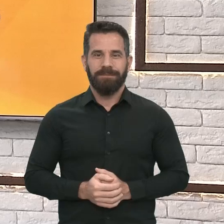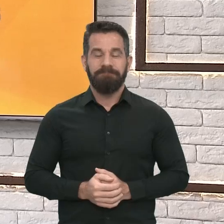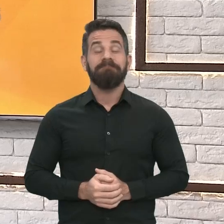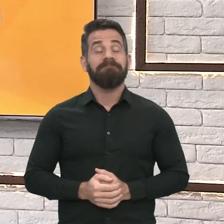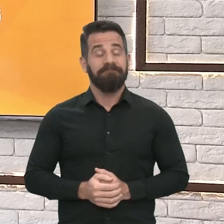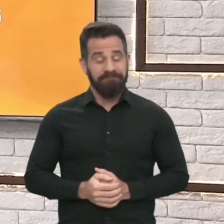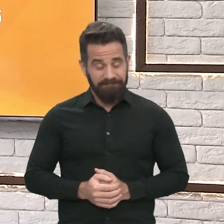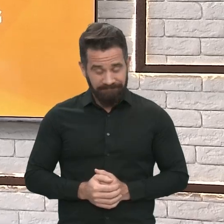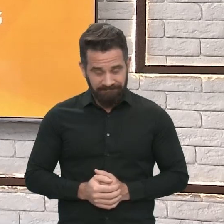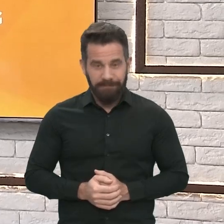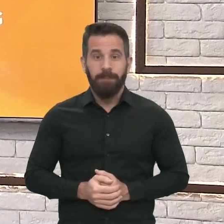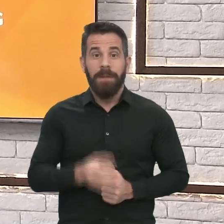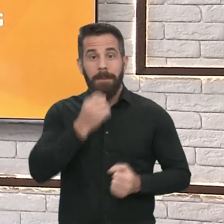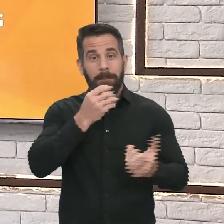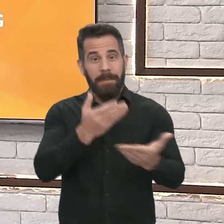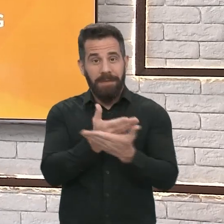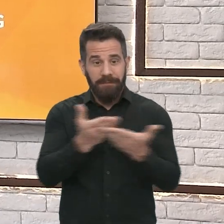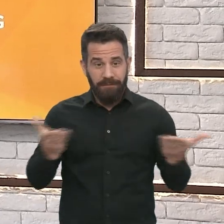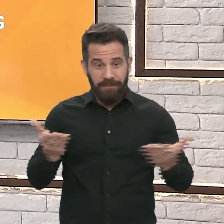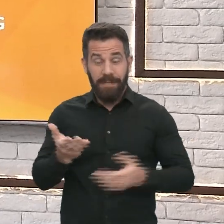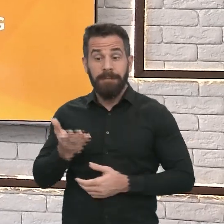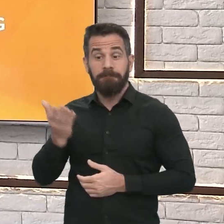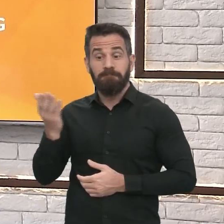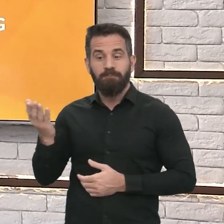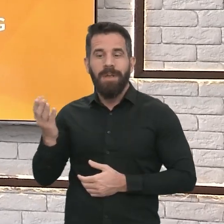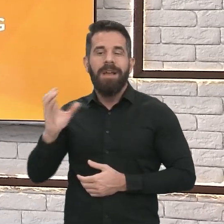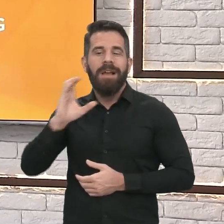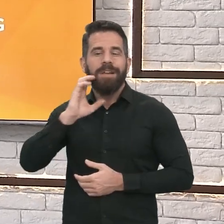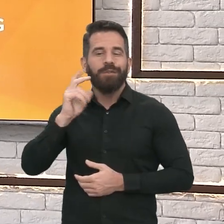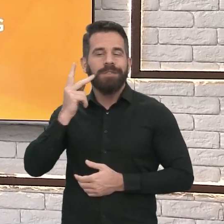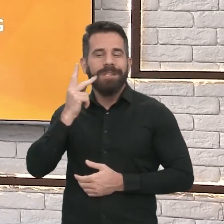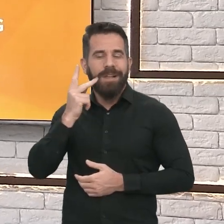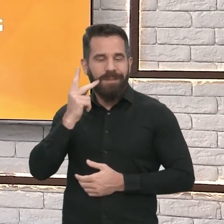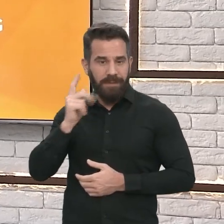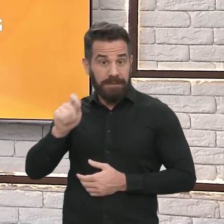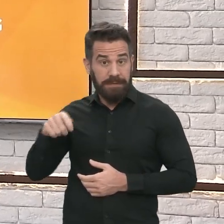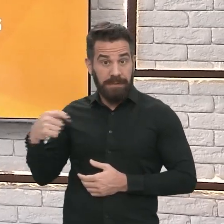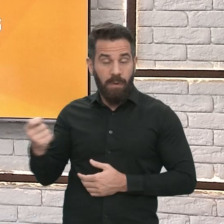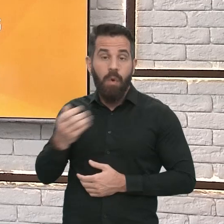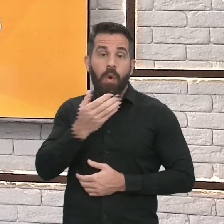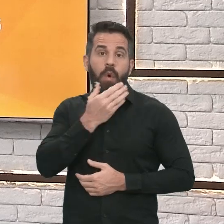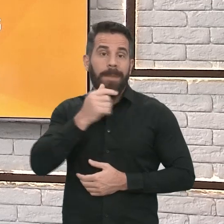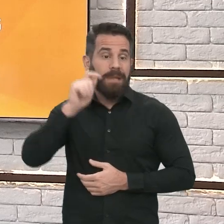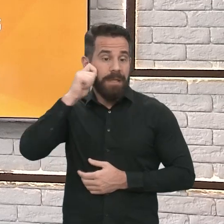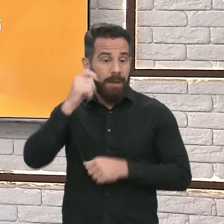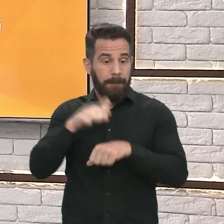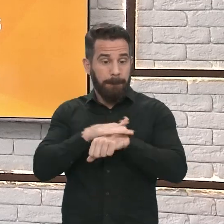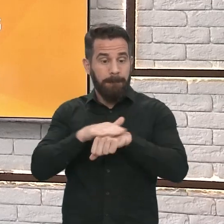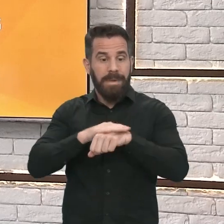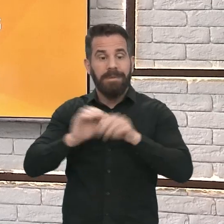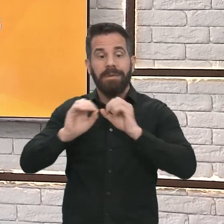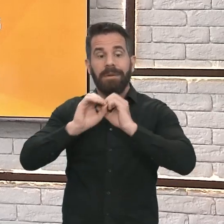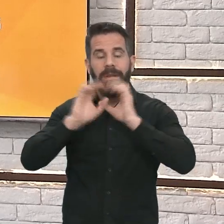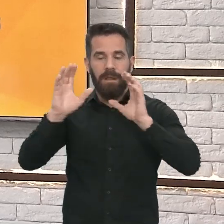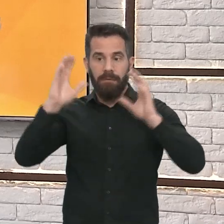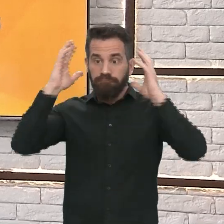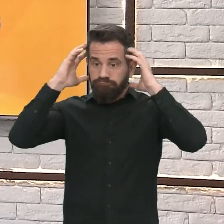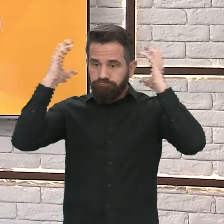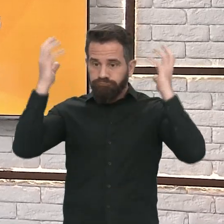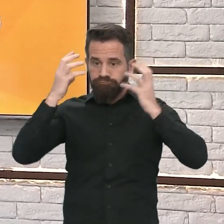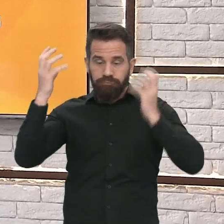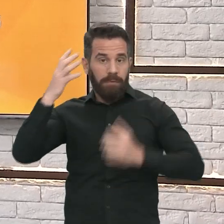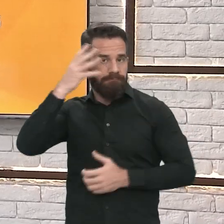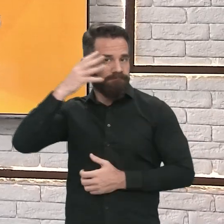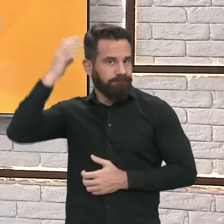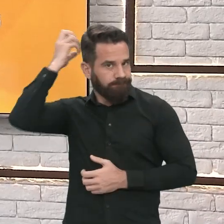Sejam muito bem-vindos ao Mundo UFG, eu sou Cássio Neves, um homem negro de pele clara com cabelos cacheados que estão amarrados em coque e eu uso